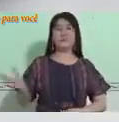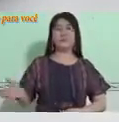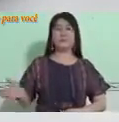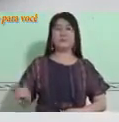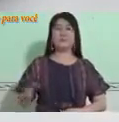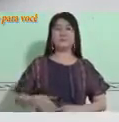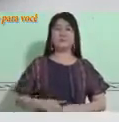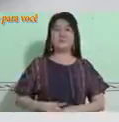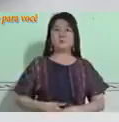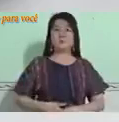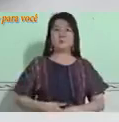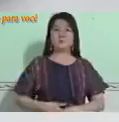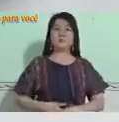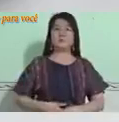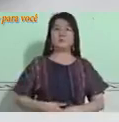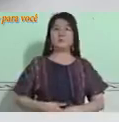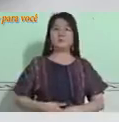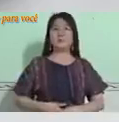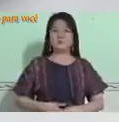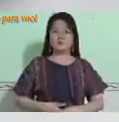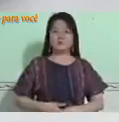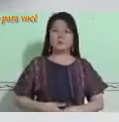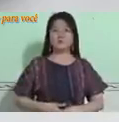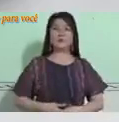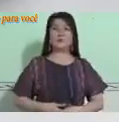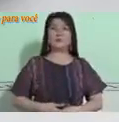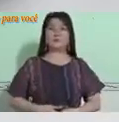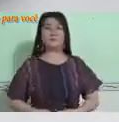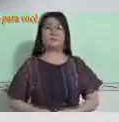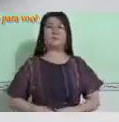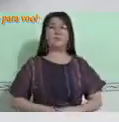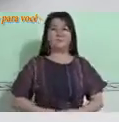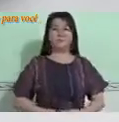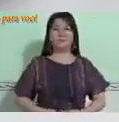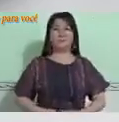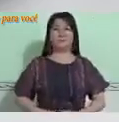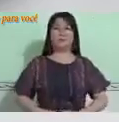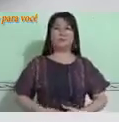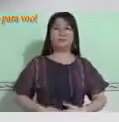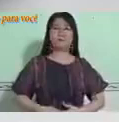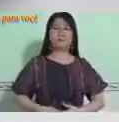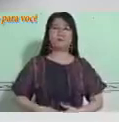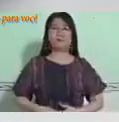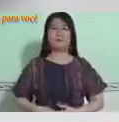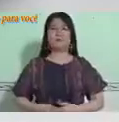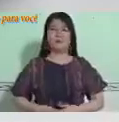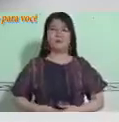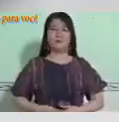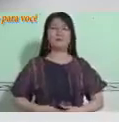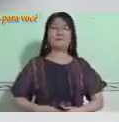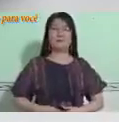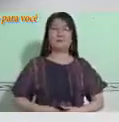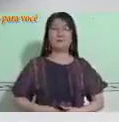de visão 2.1. CPAP ou CPAP é o tipo de ventilação não invasiva que funciona aplicando